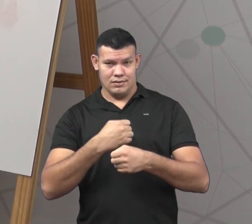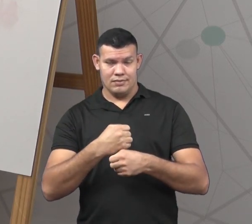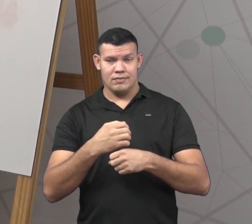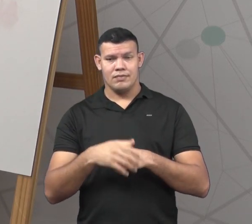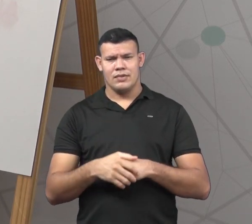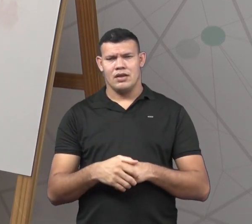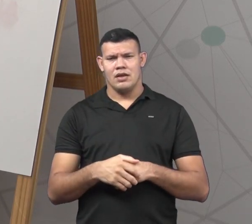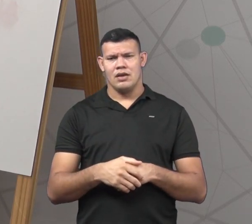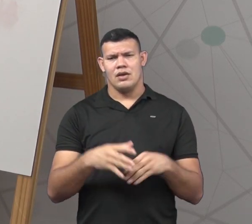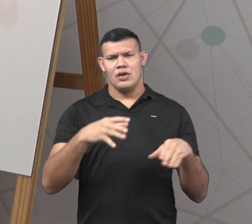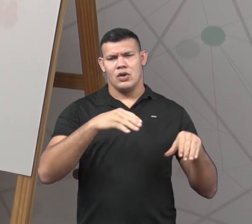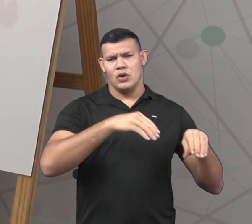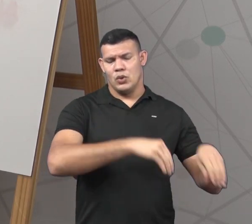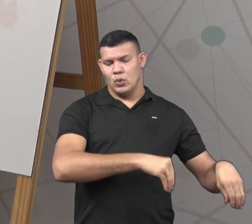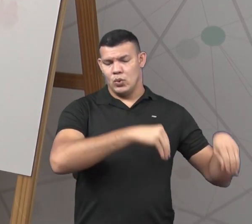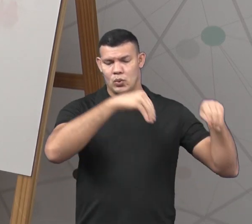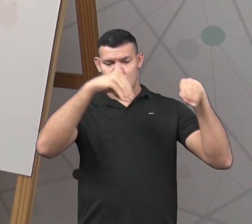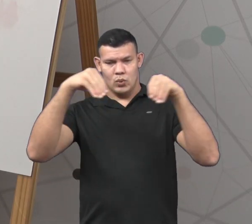mudei